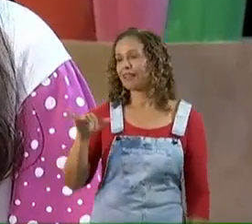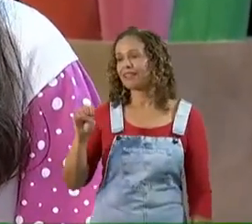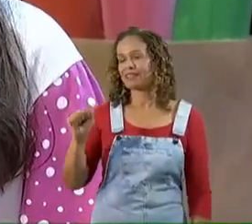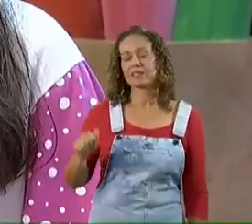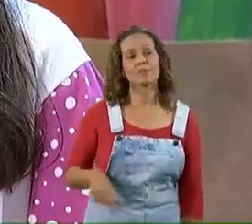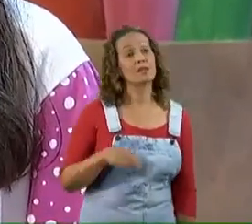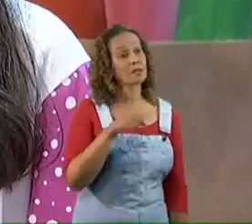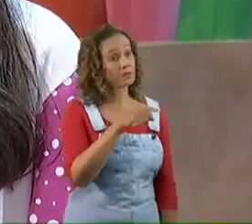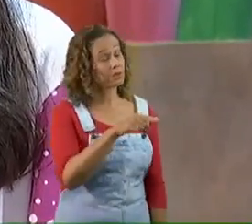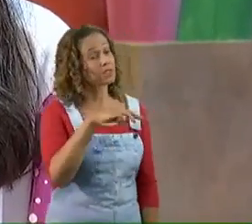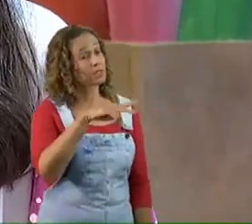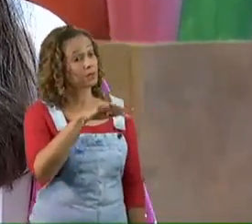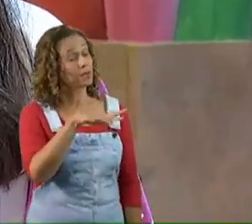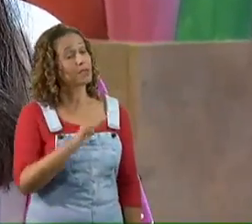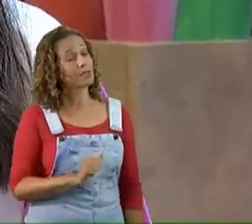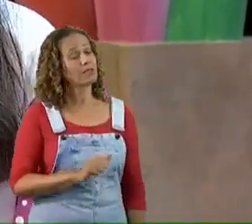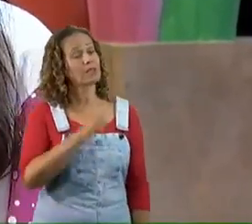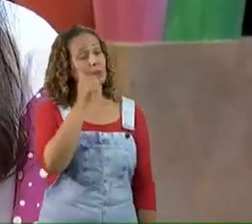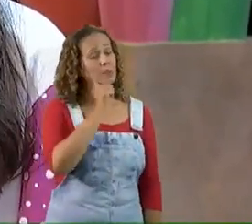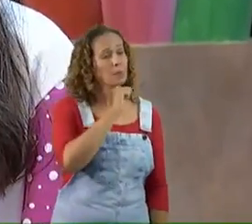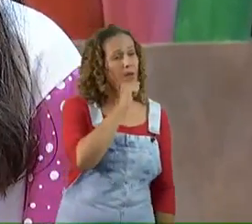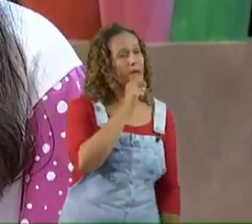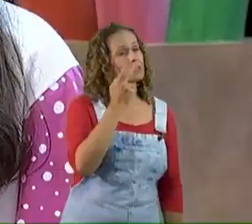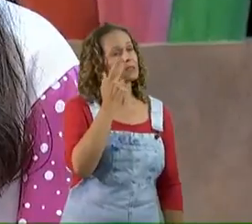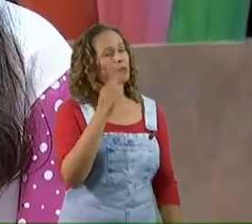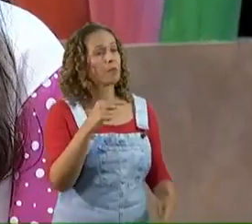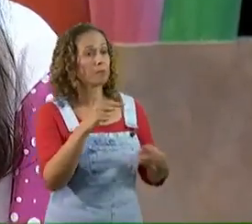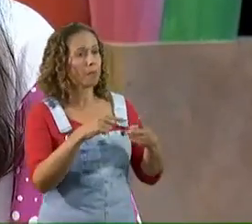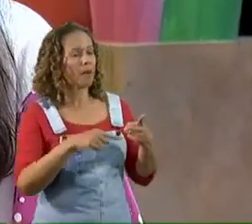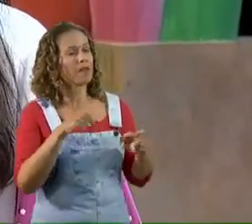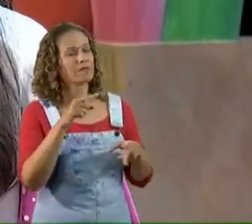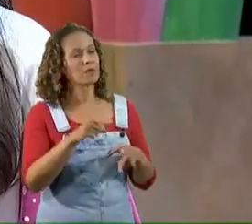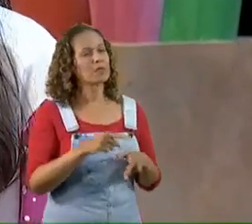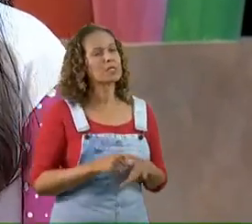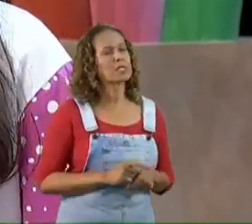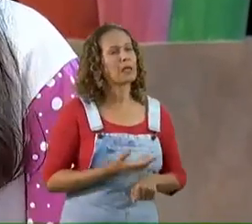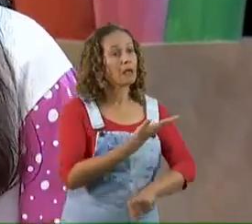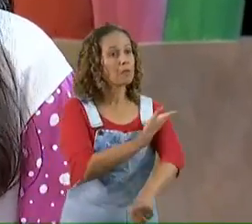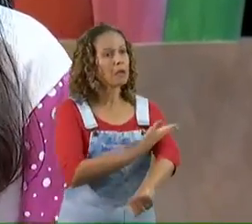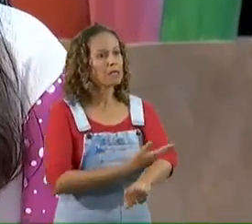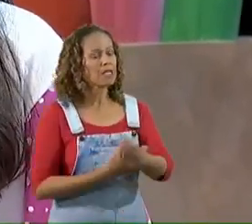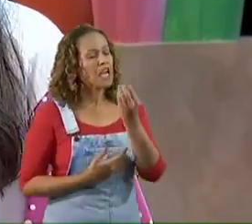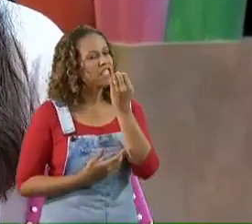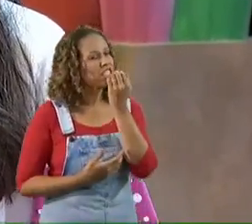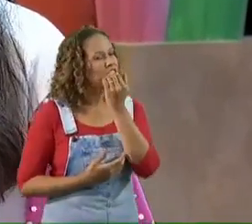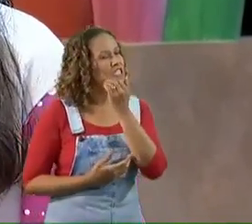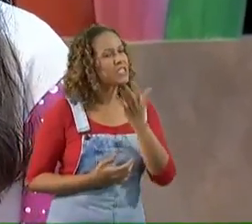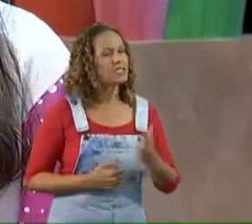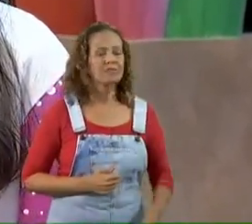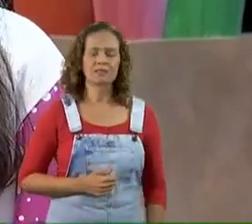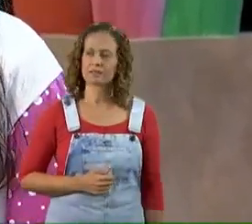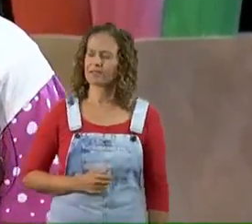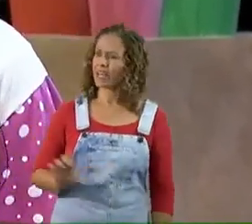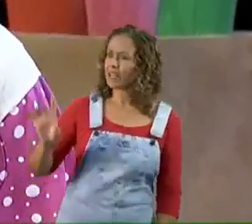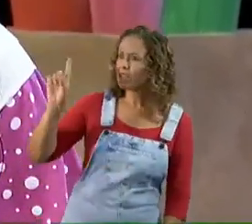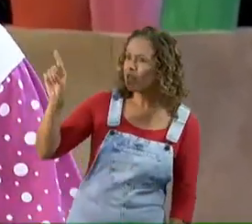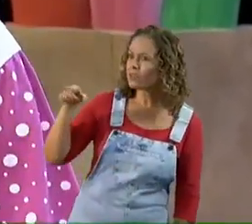filha do Peter e da Railda, e tem mania de roer as unhas. Ai, Deus, que susto! É o Senhor